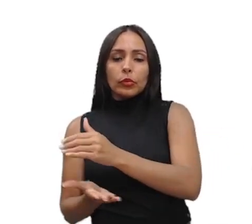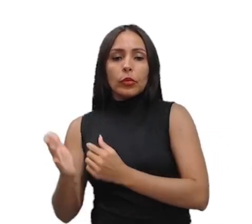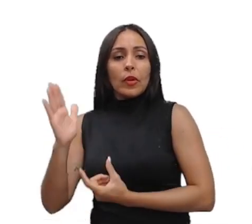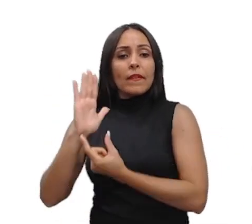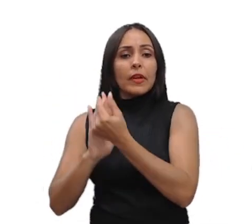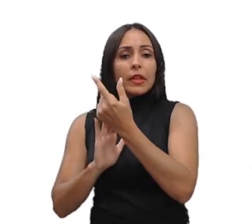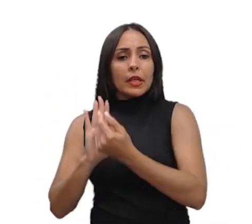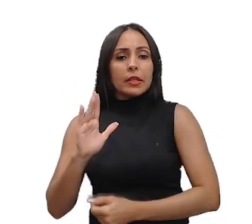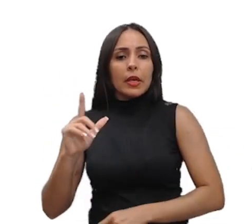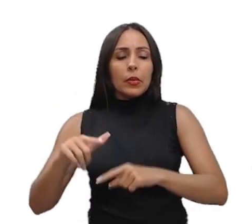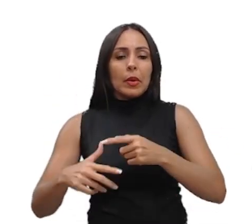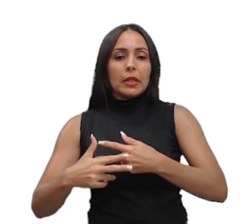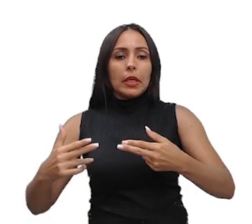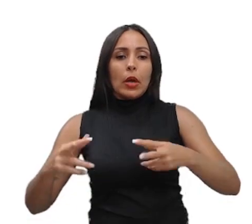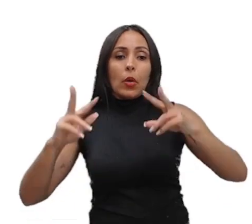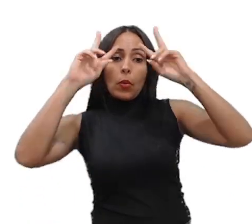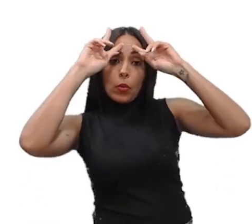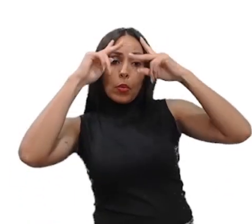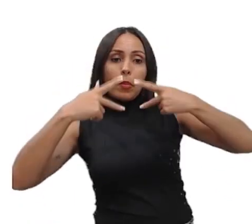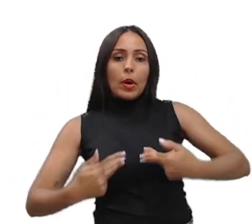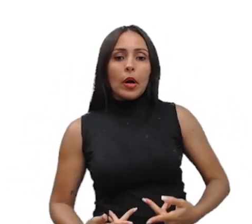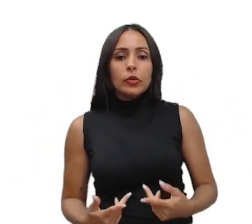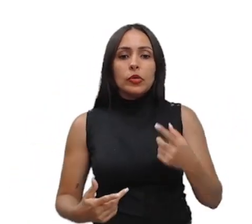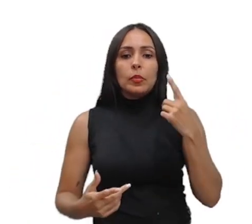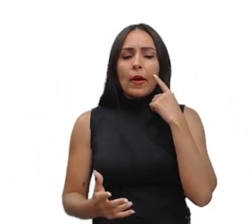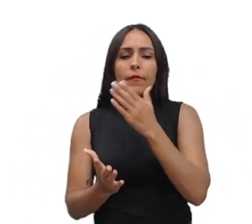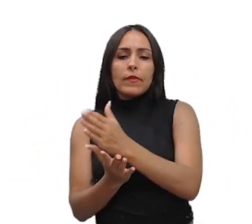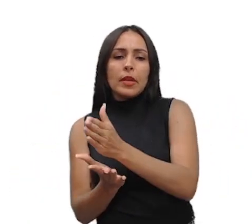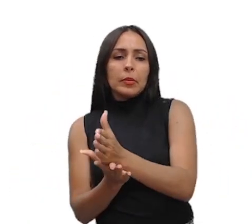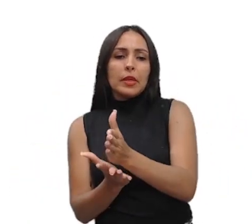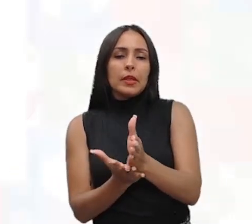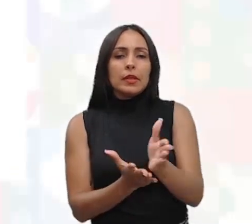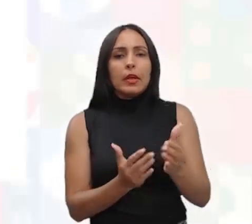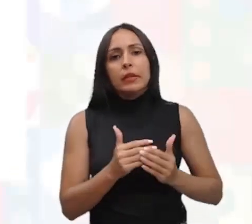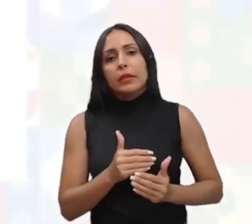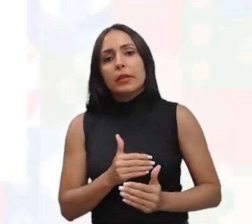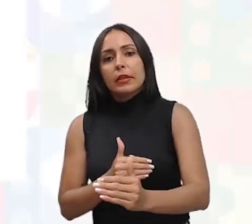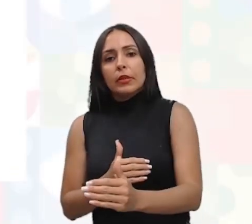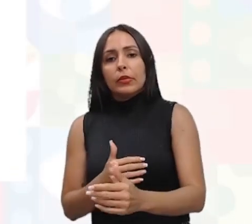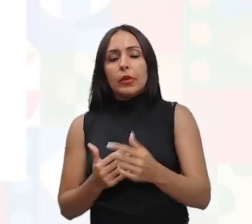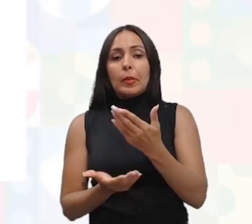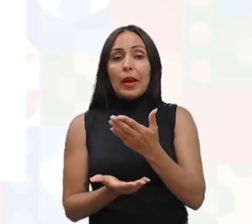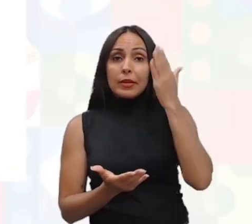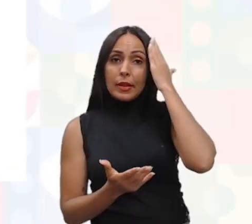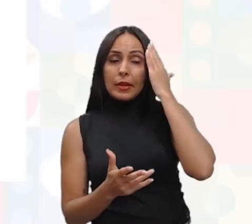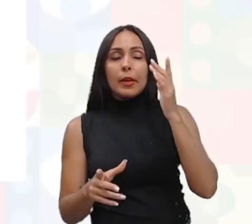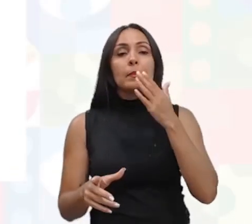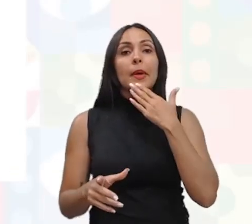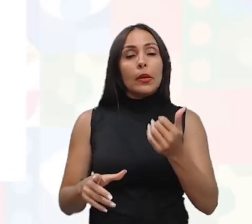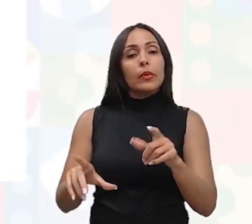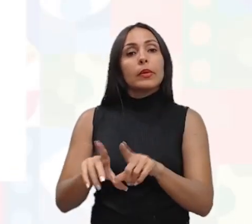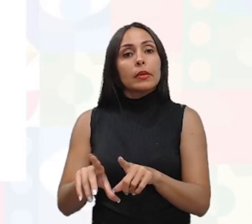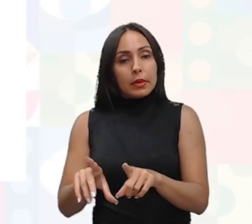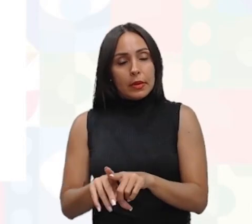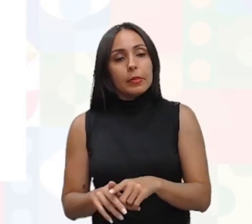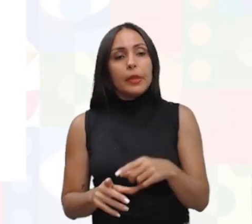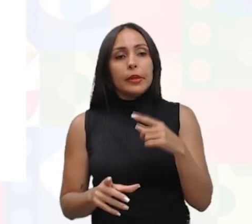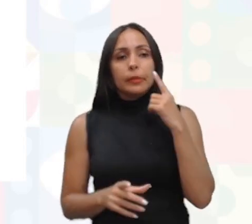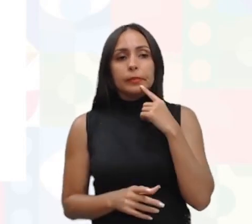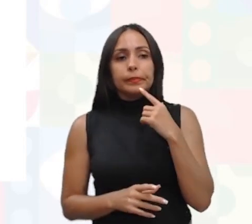ou humanos para viabilizar suas iniciativas. Para você compreender melhor também, eu trago aqui mais